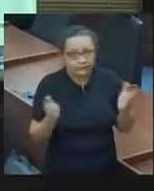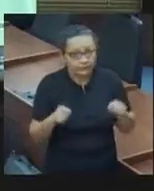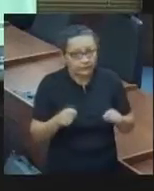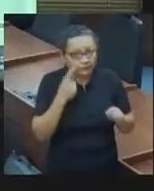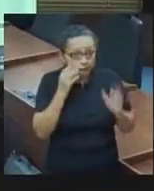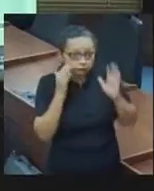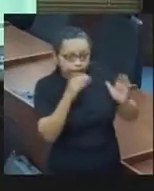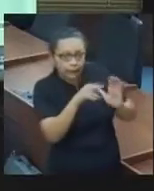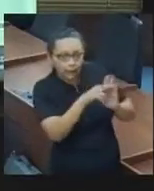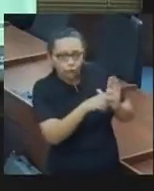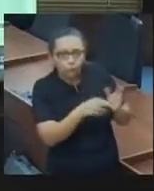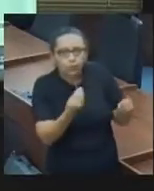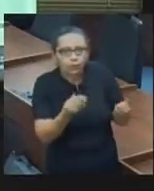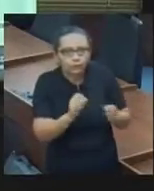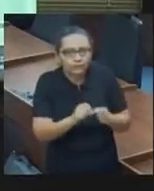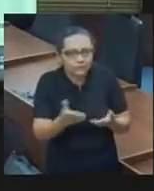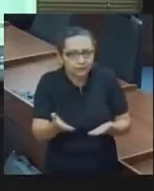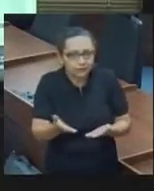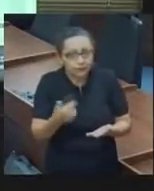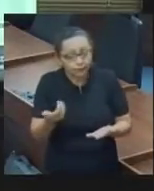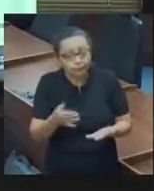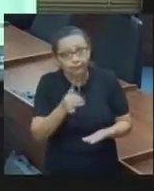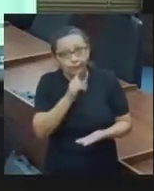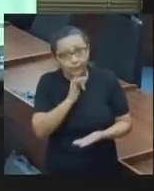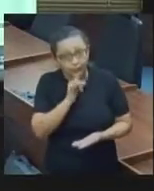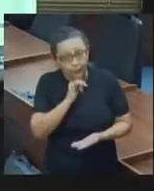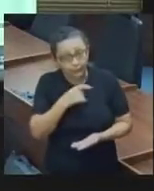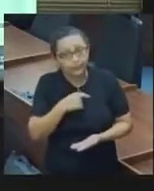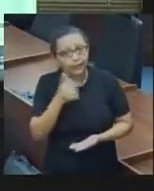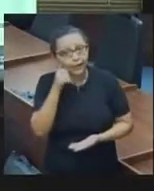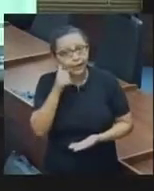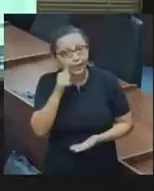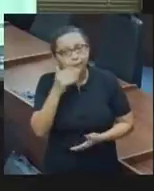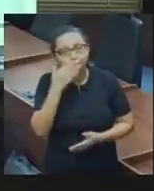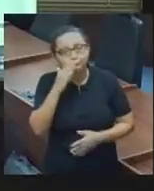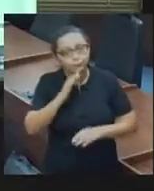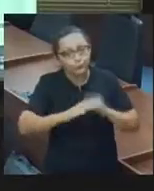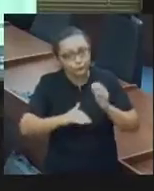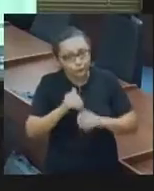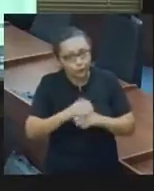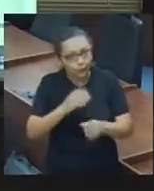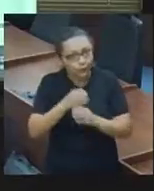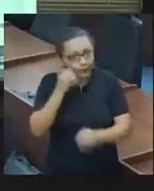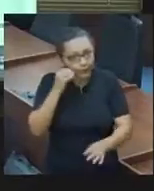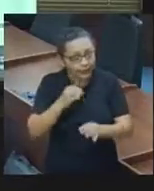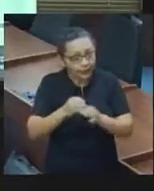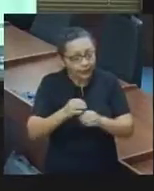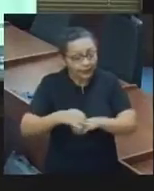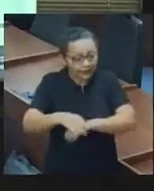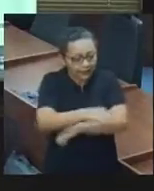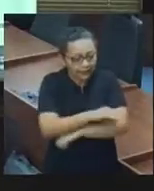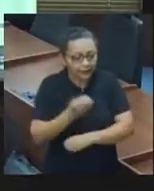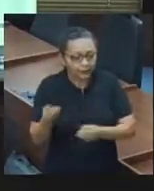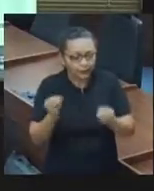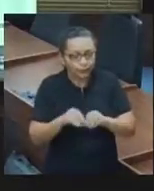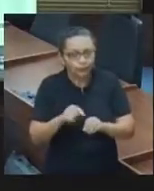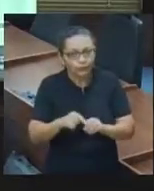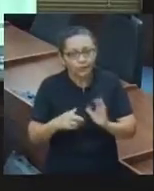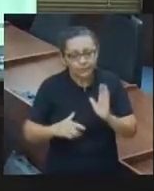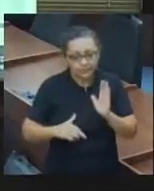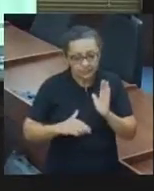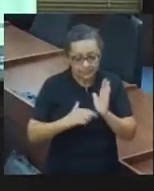norma então o exemplo que a thaís frota colocou foi essa escada de um